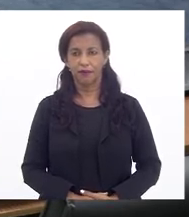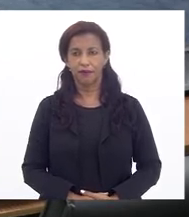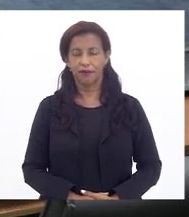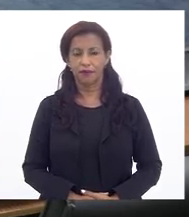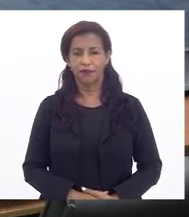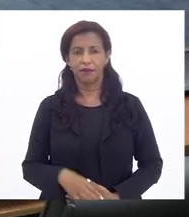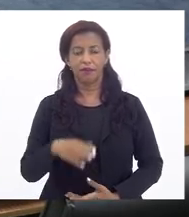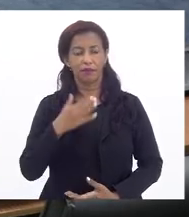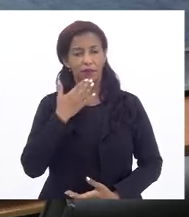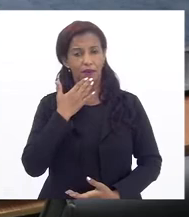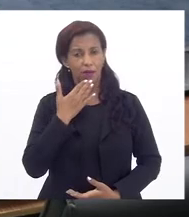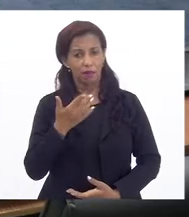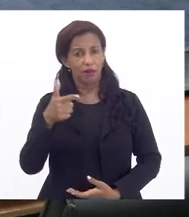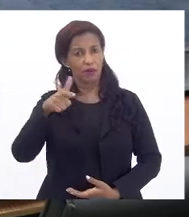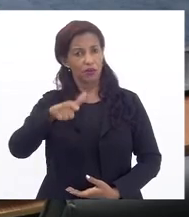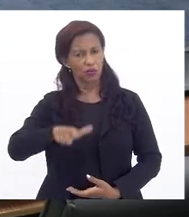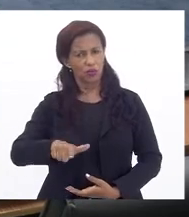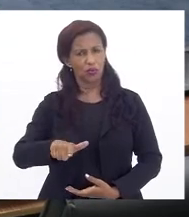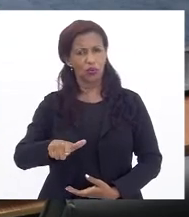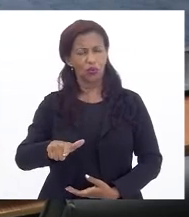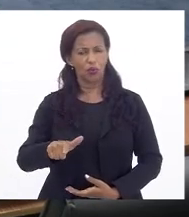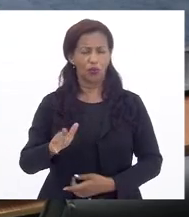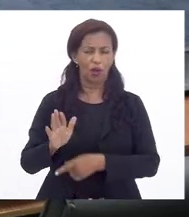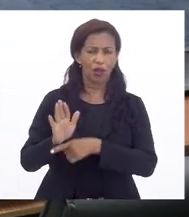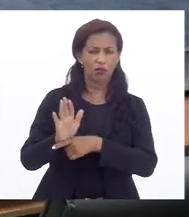Eu peço mais uma vez à assessoria técnica